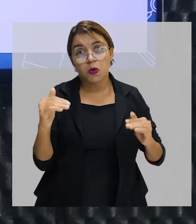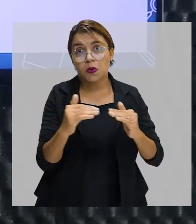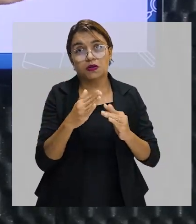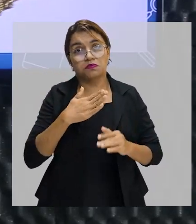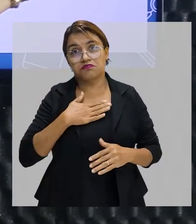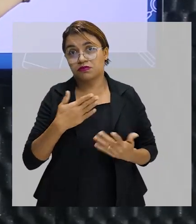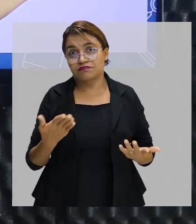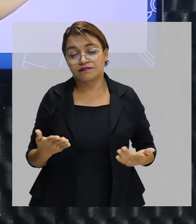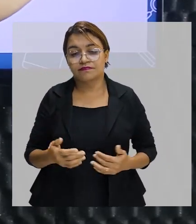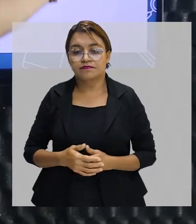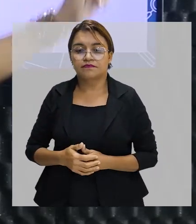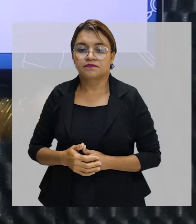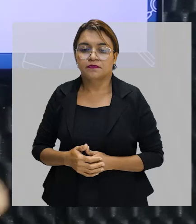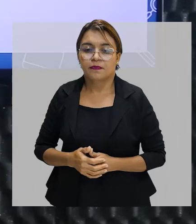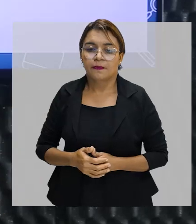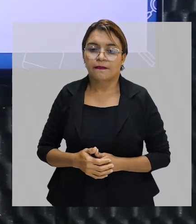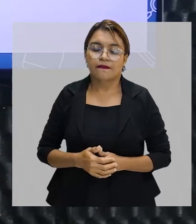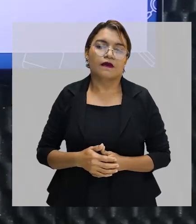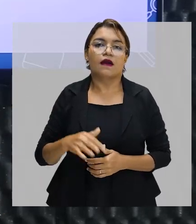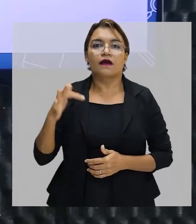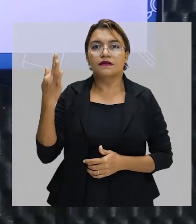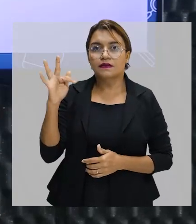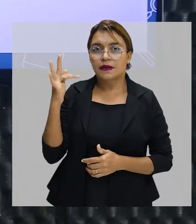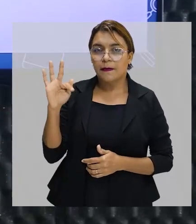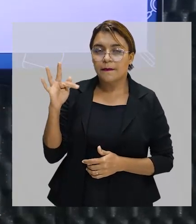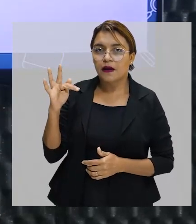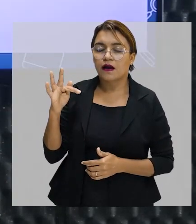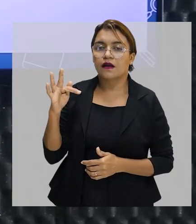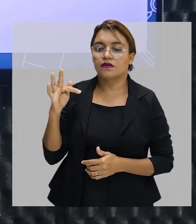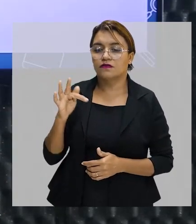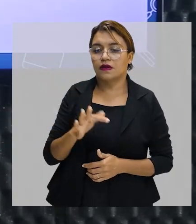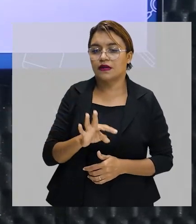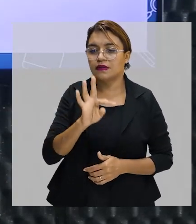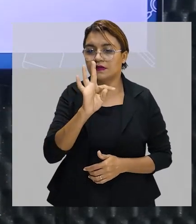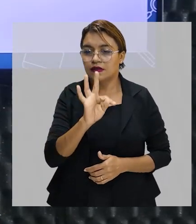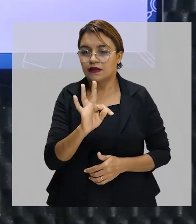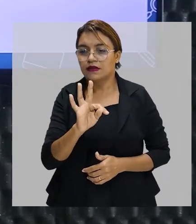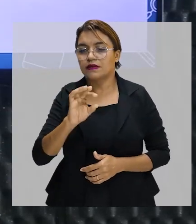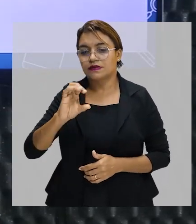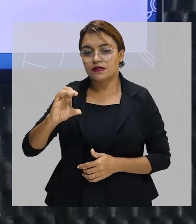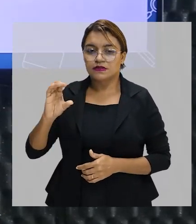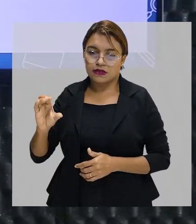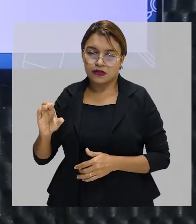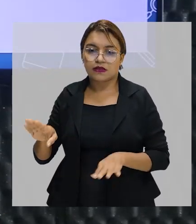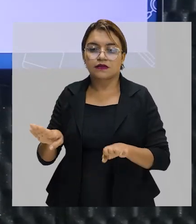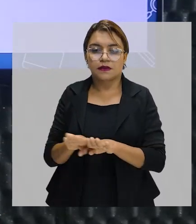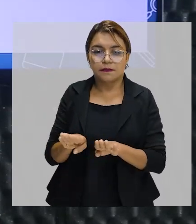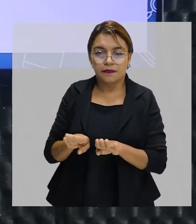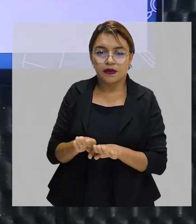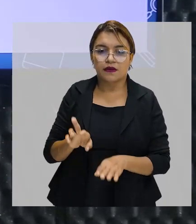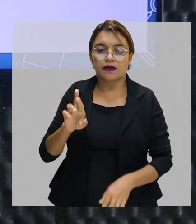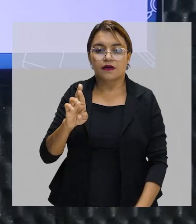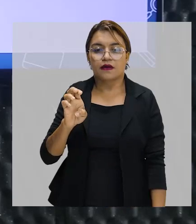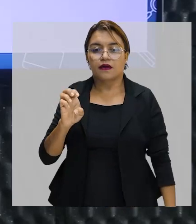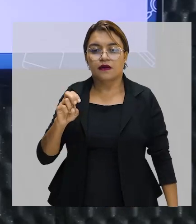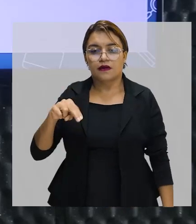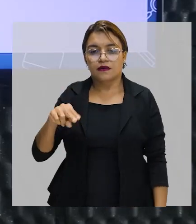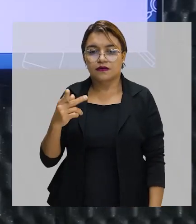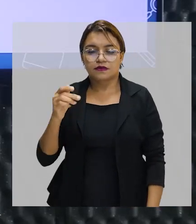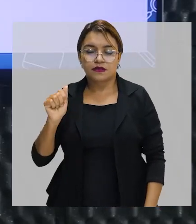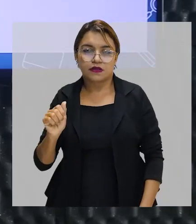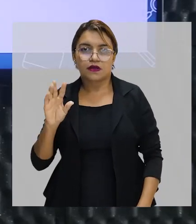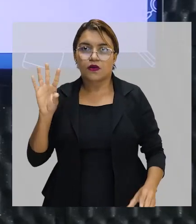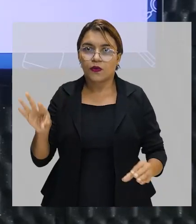Exemplo. Trabalho de conclusão de cursos, nós chamamos de TCC, uma resenha, que é um resumo com